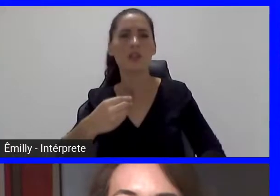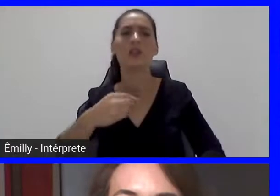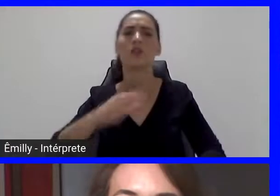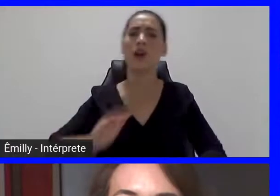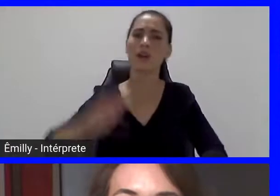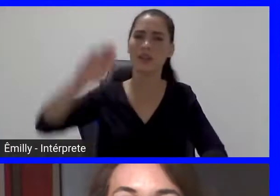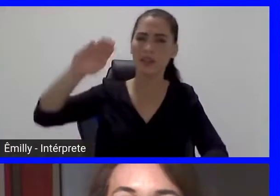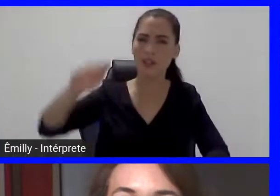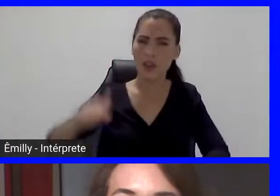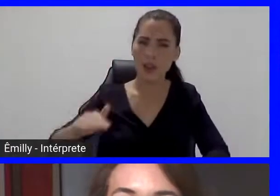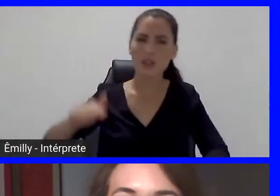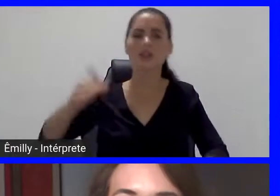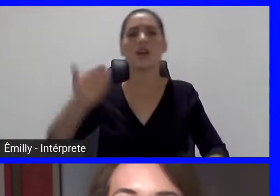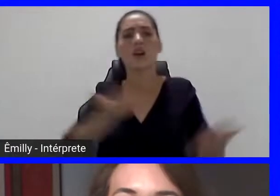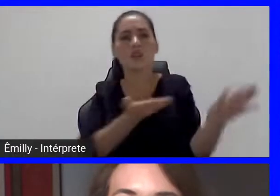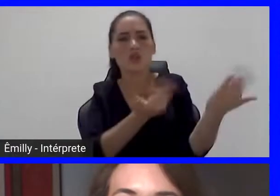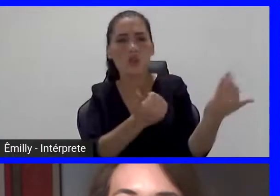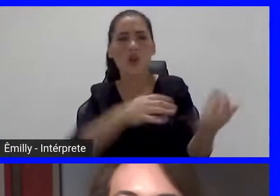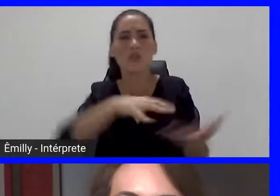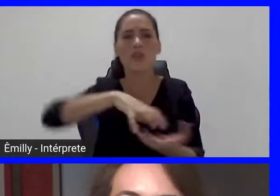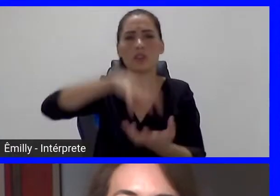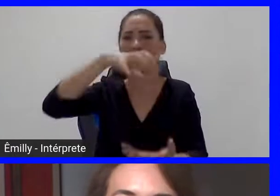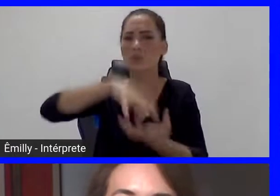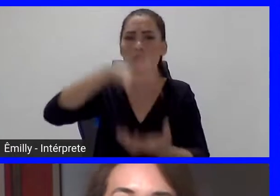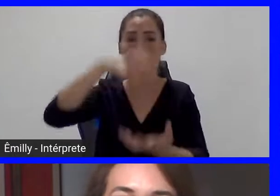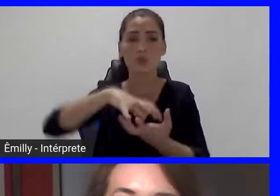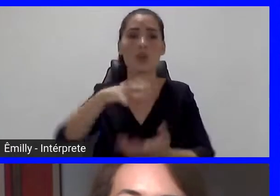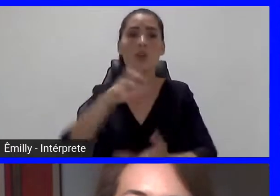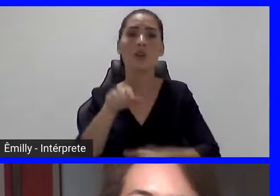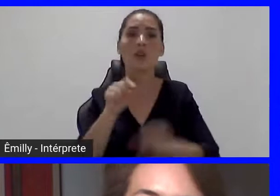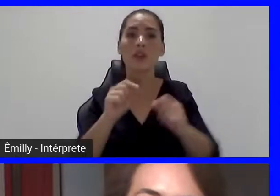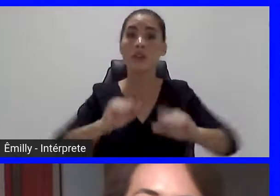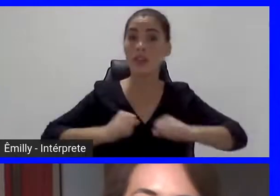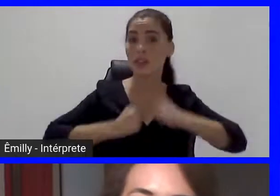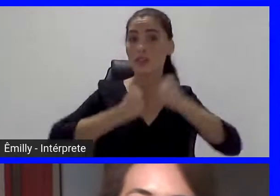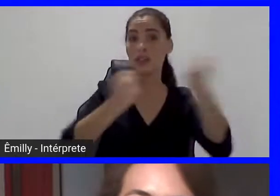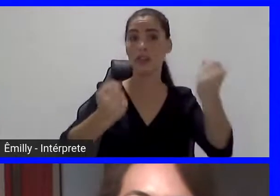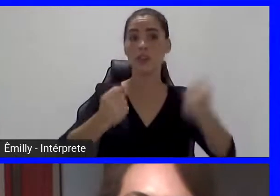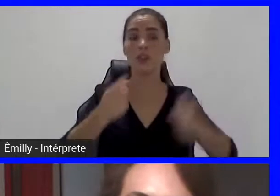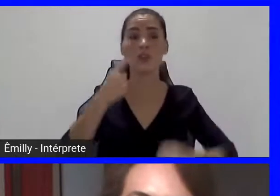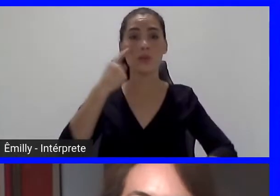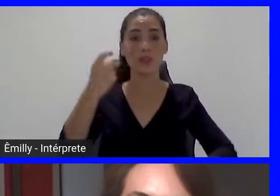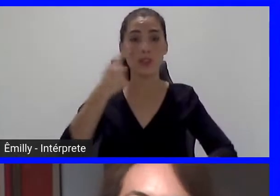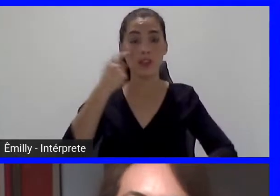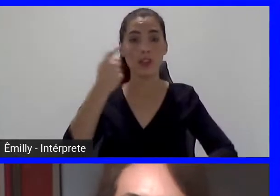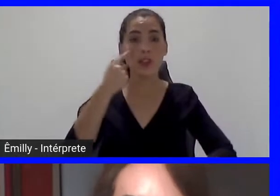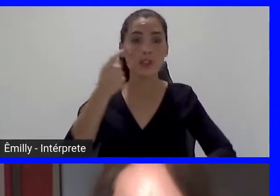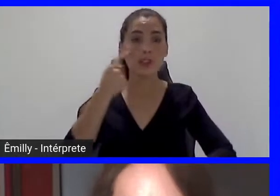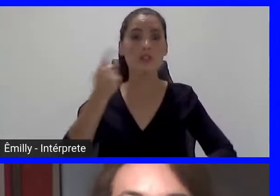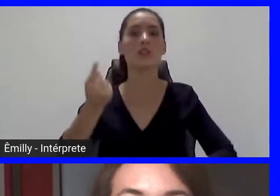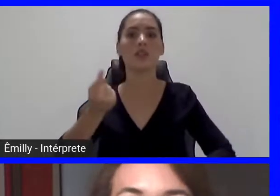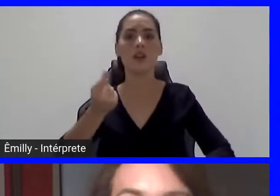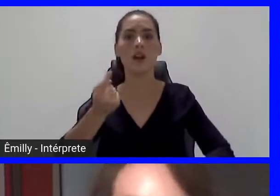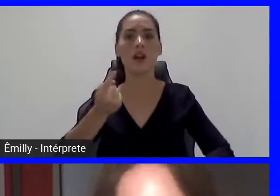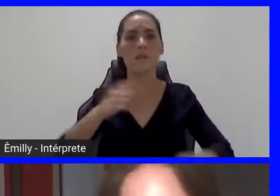nada mais, nada menos é do que defender o interesse, os interesses mais nobres e mais caros do